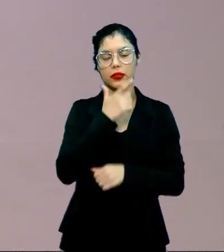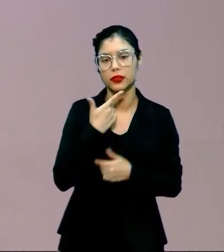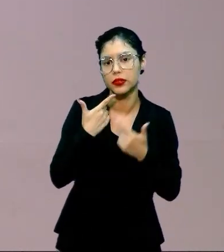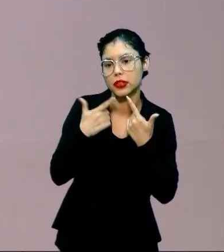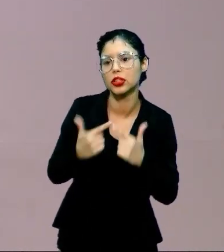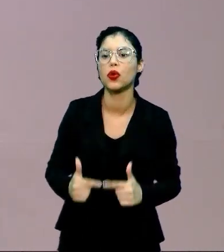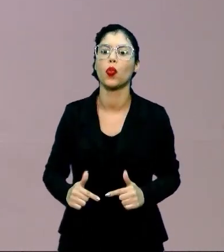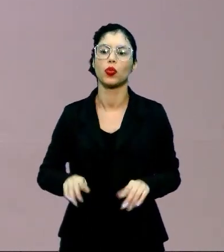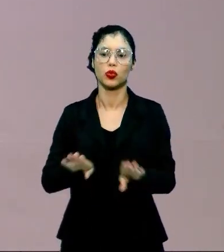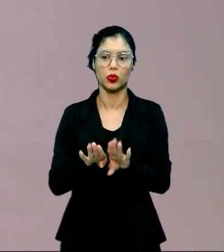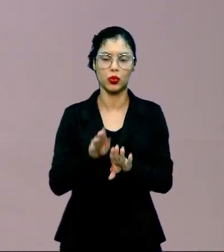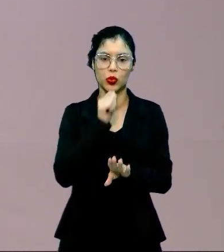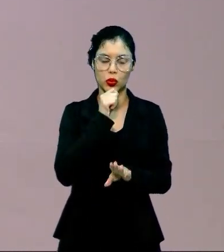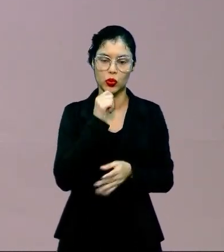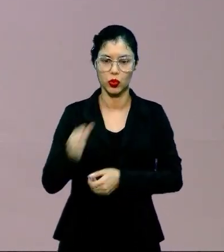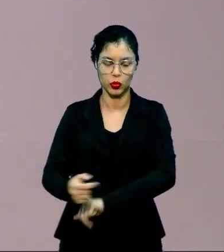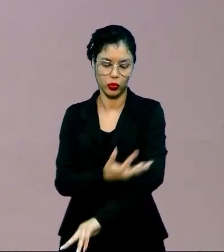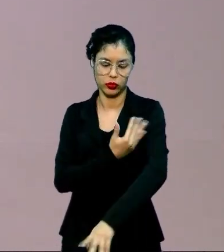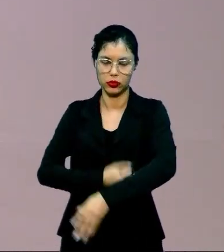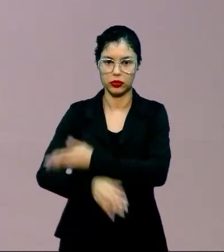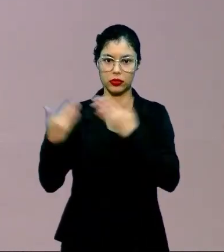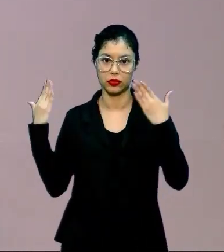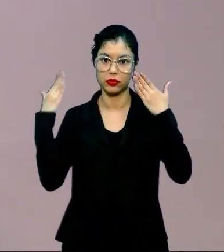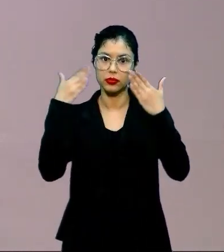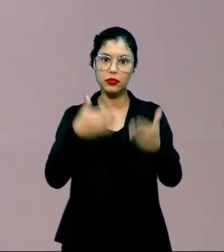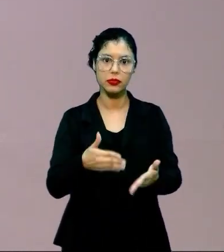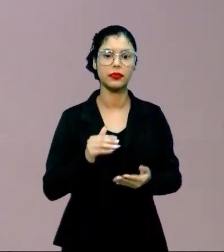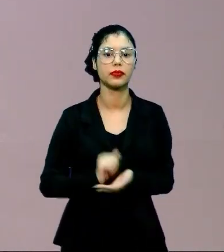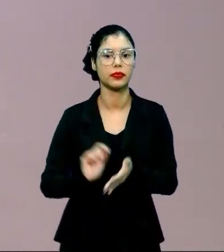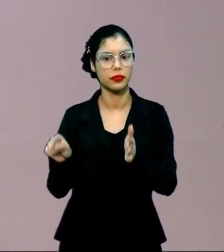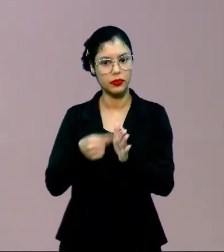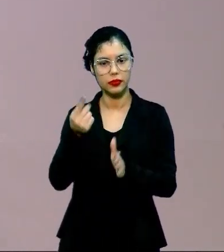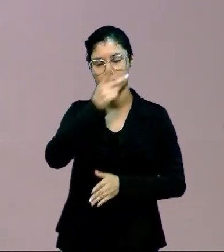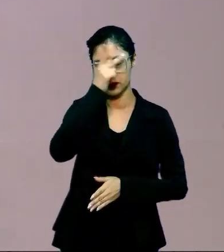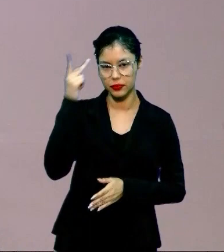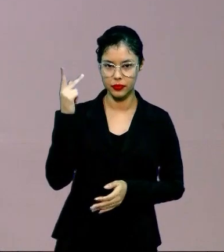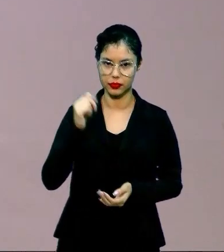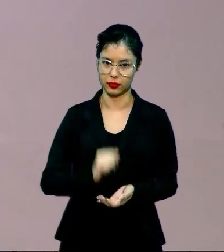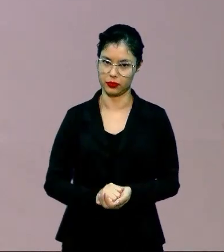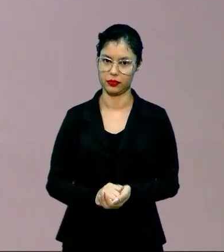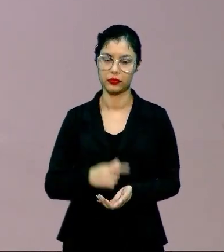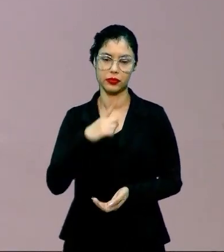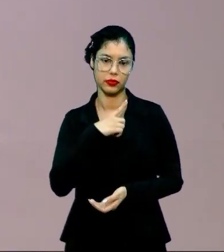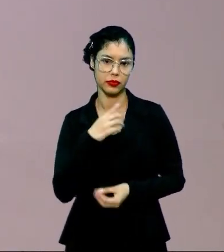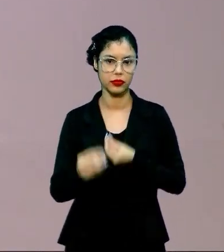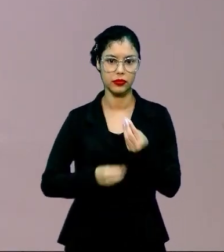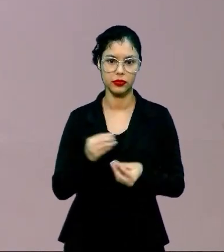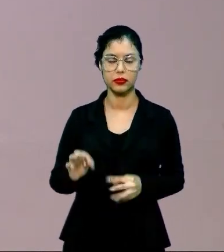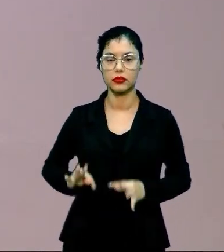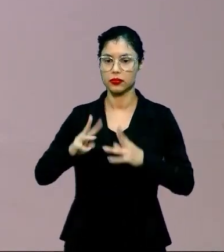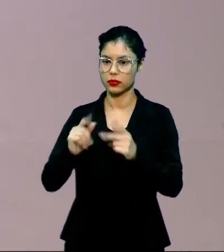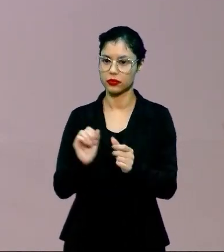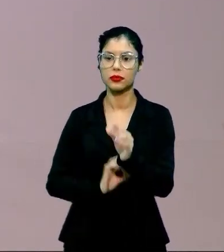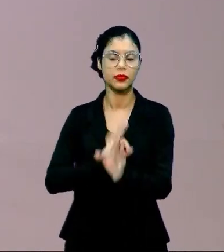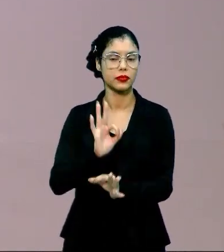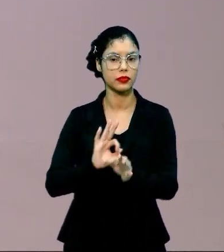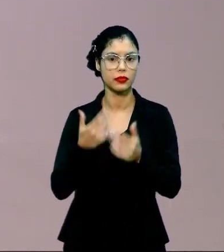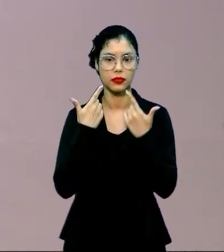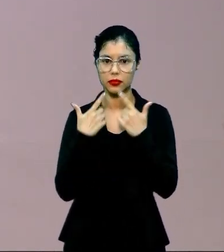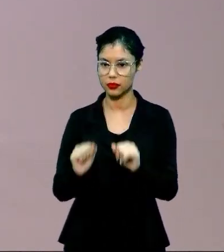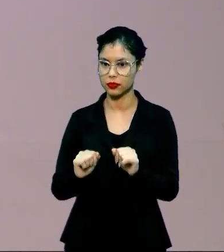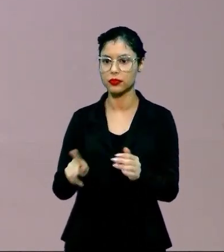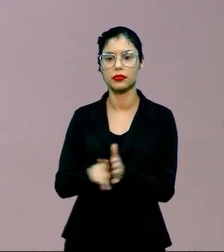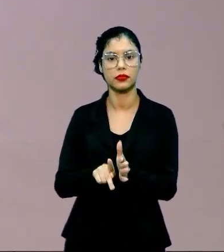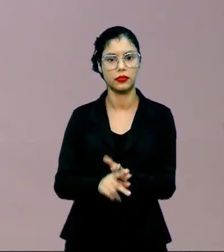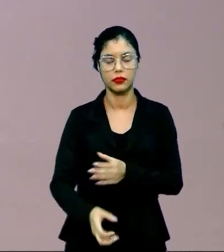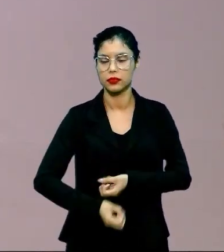linguagem emotiva, quer dizer que eu foco ali na primeira pessoa, então a gente tem toda essa função da linguagem